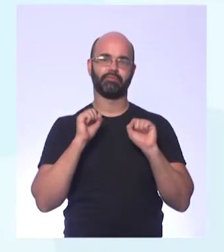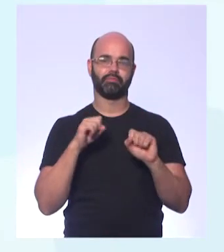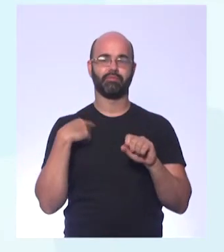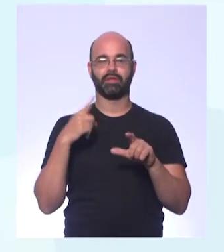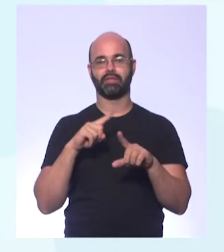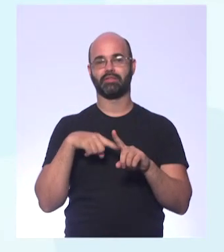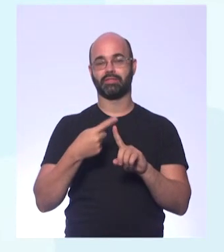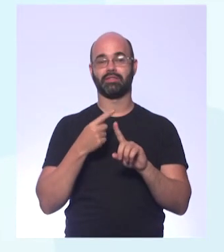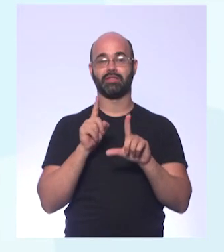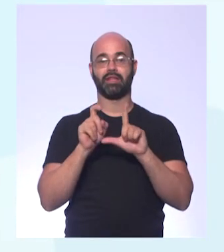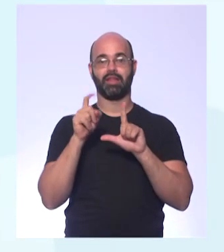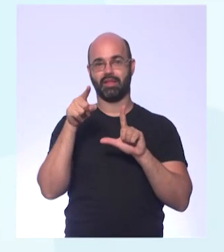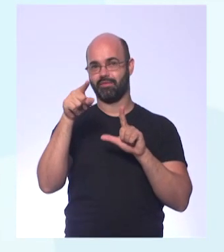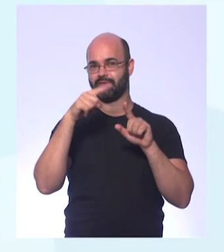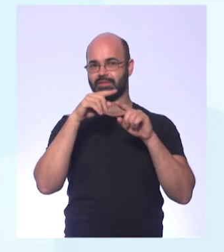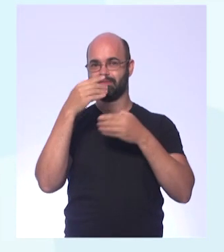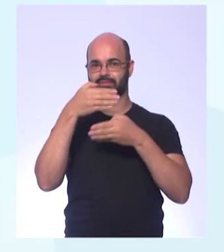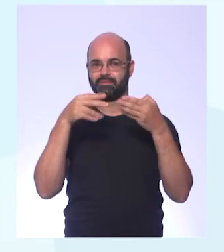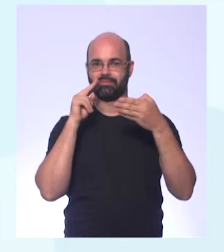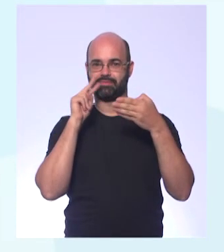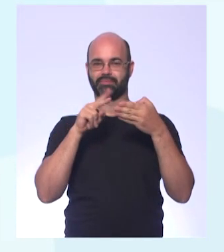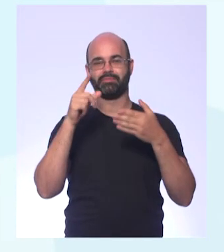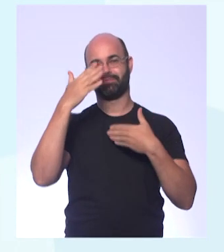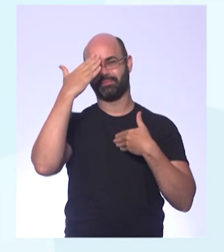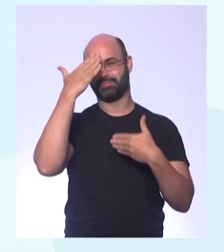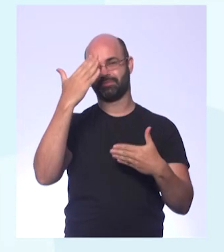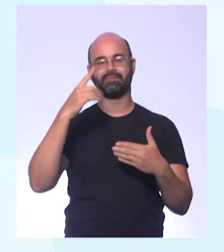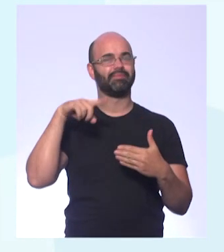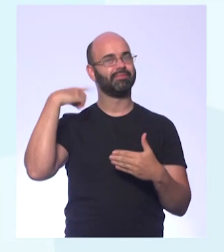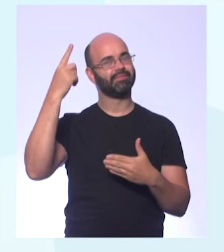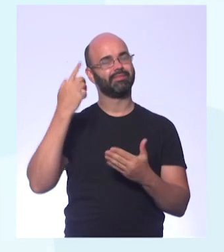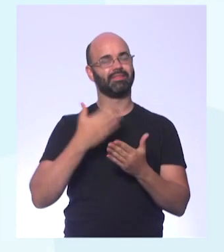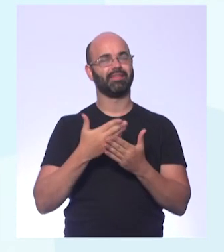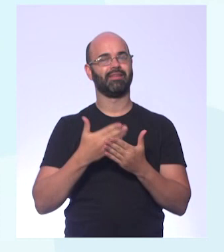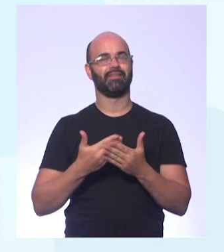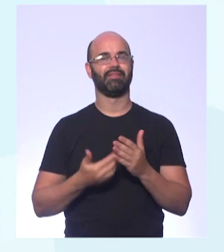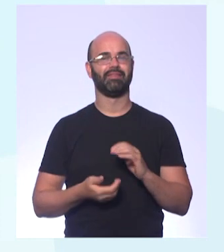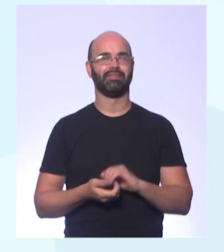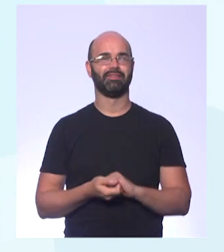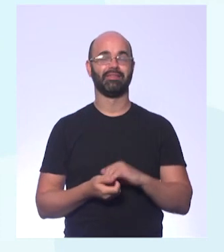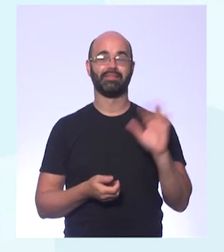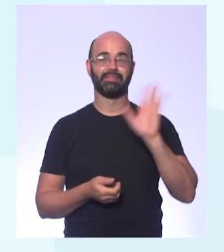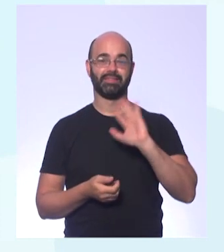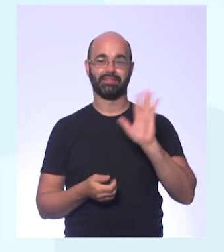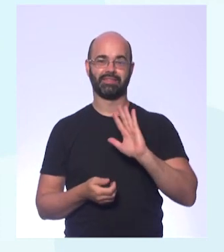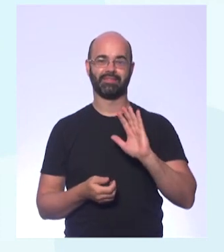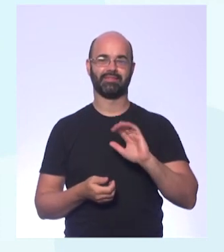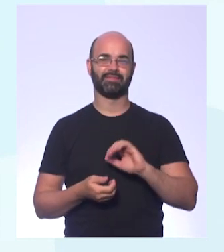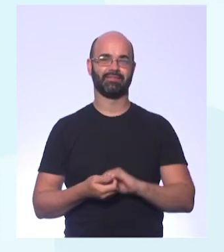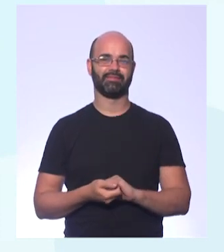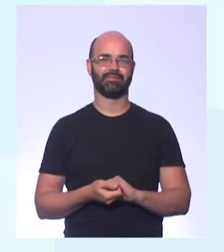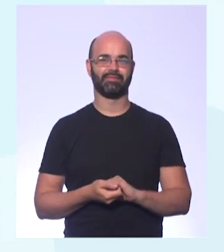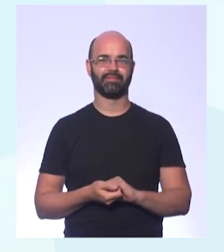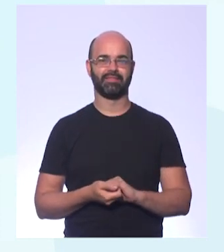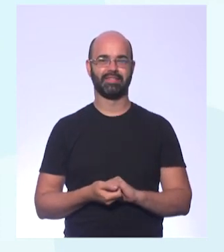que vai aparecer aí na sua tela. Muito obrigada e até a próxima aula. Tchau, pessoal. Até mais.